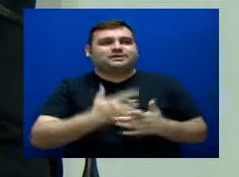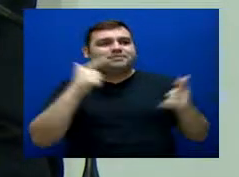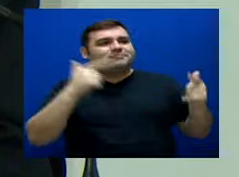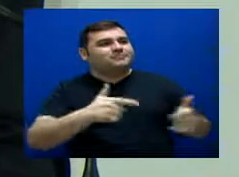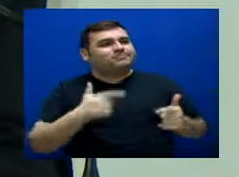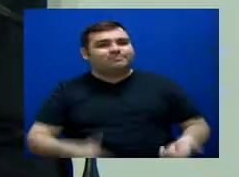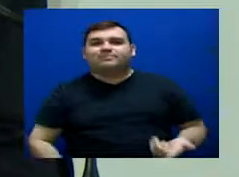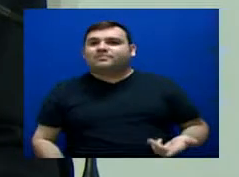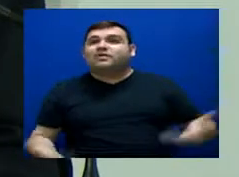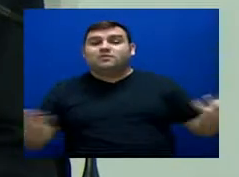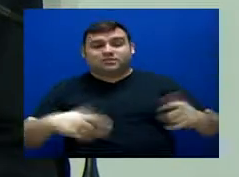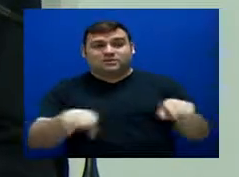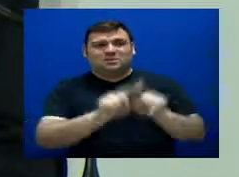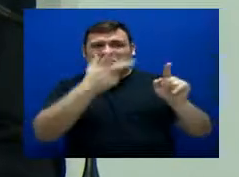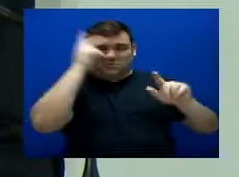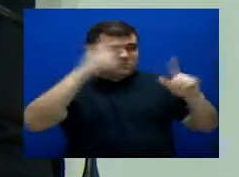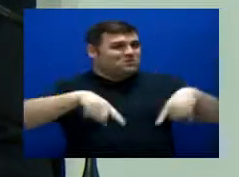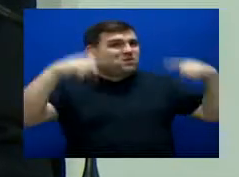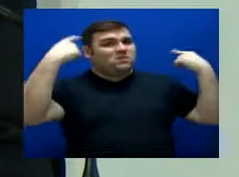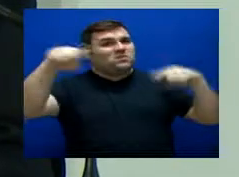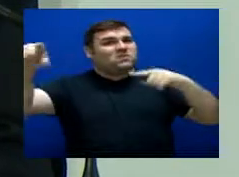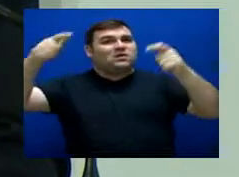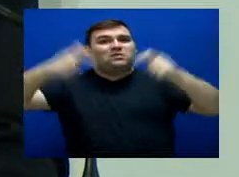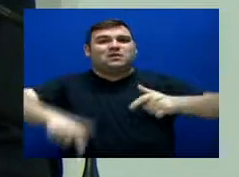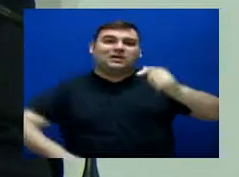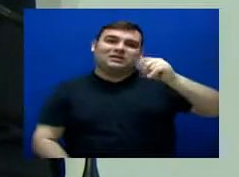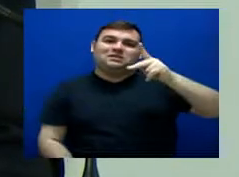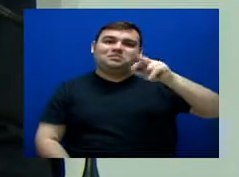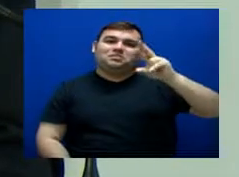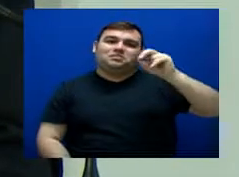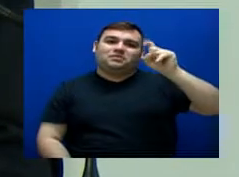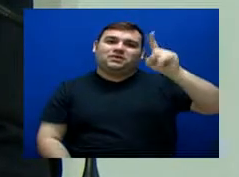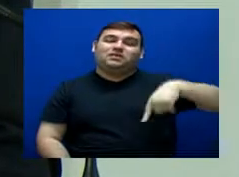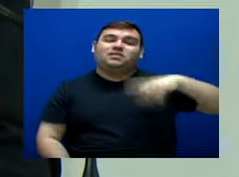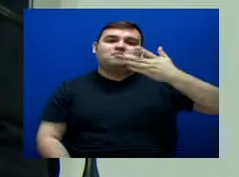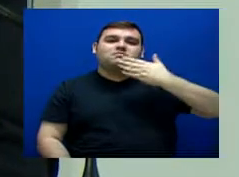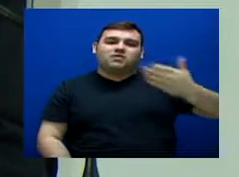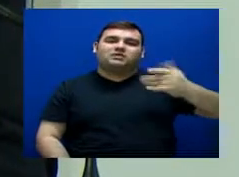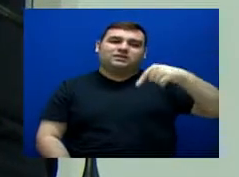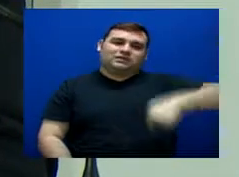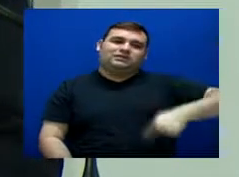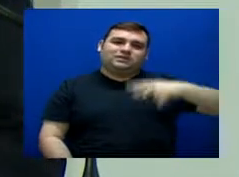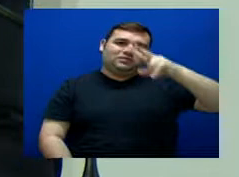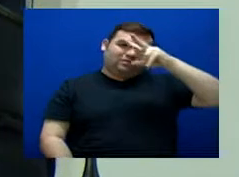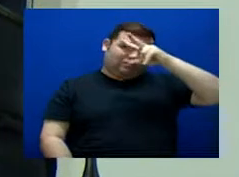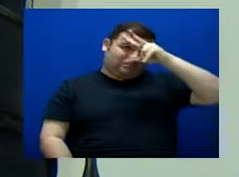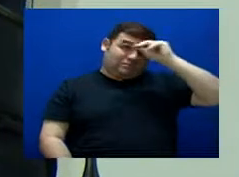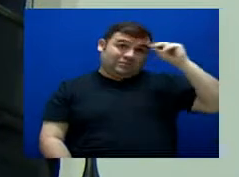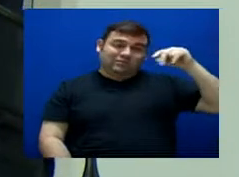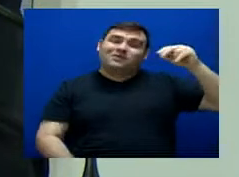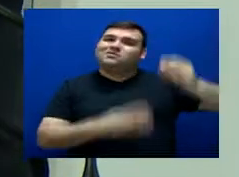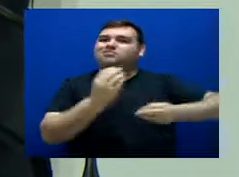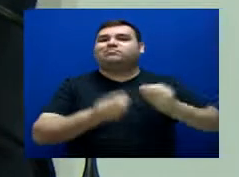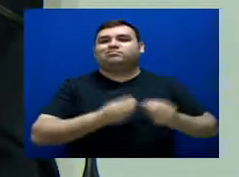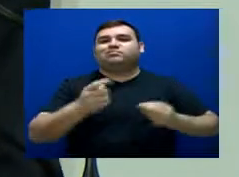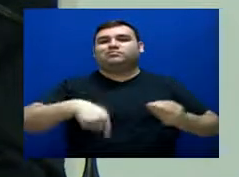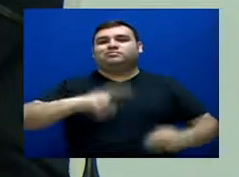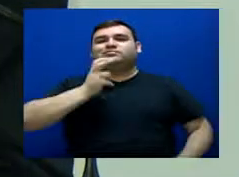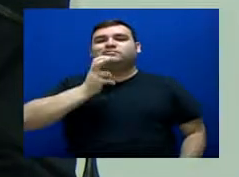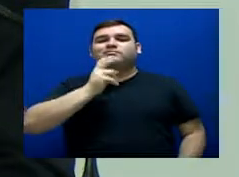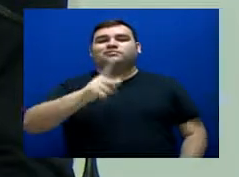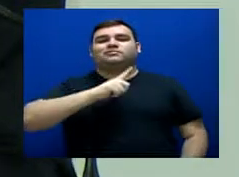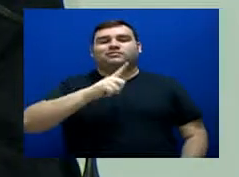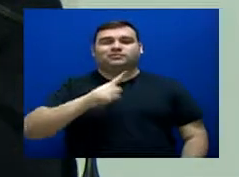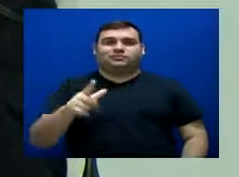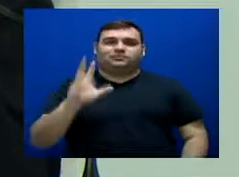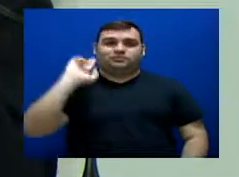isso, ainda é vaiado pela população de Iperó. Então mostra qual a qualidade do prefeito que, infelizmente, Sorocaba teve.